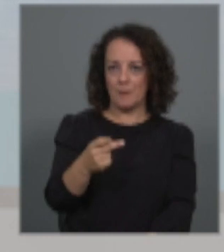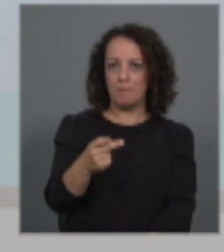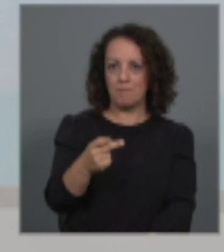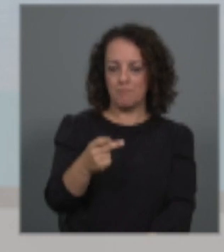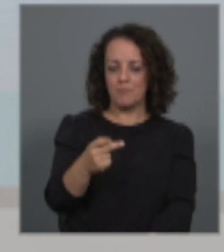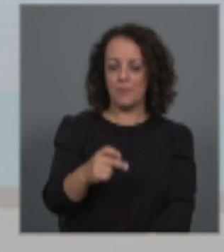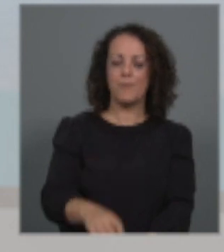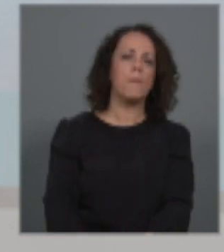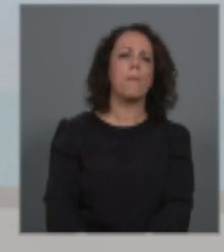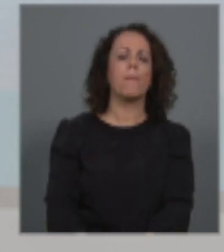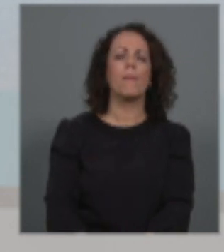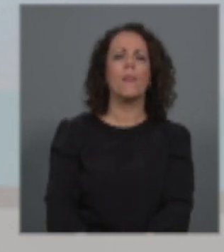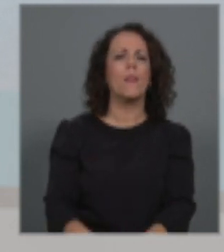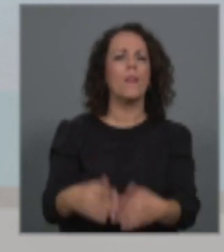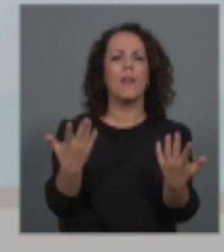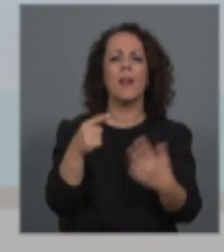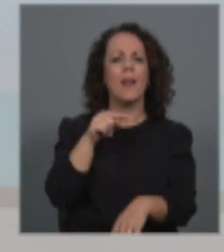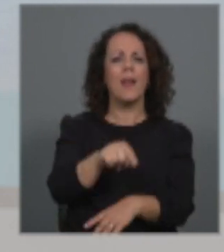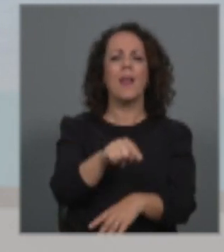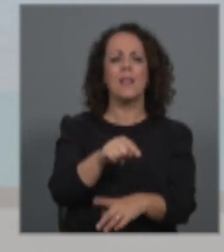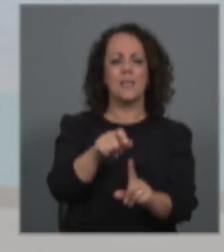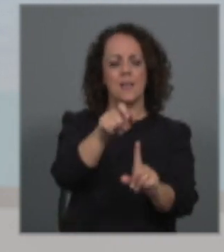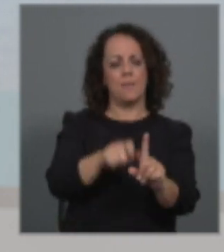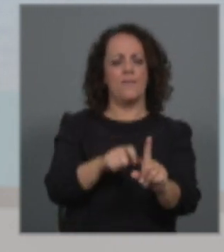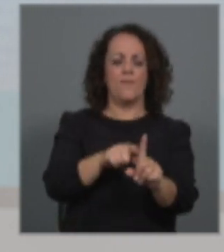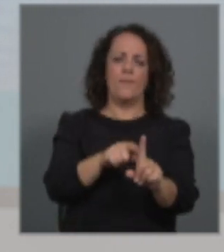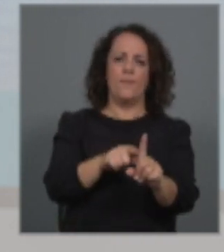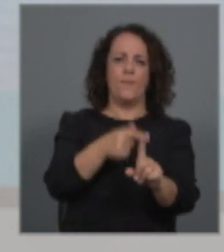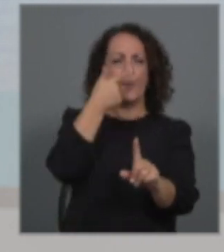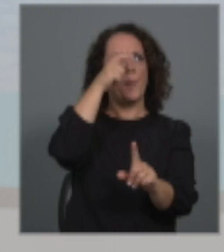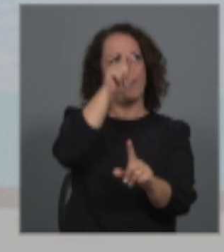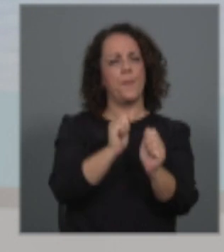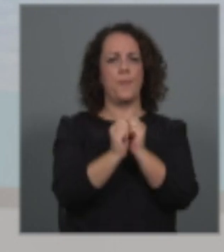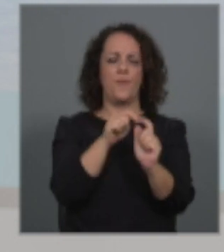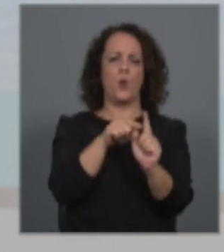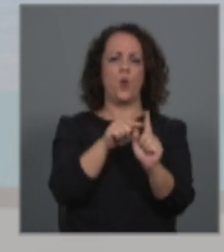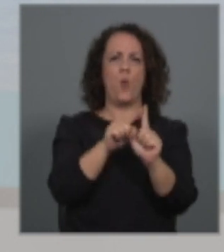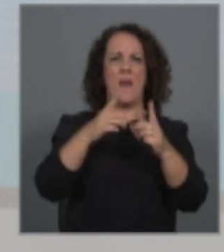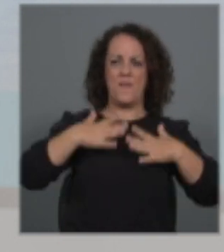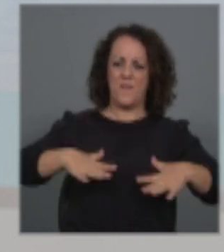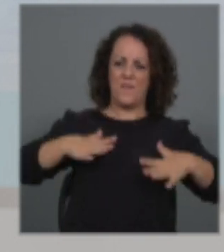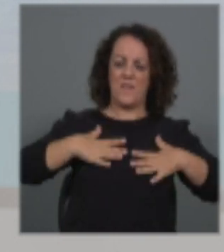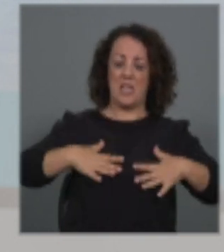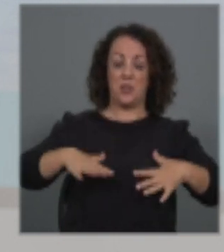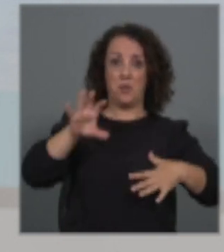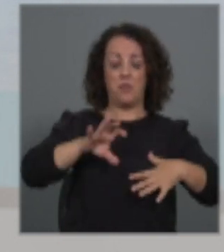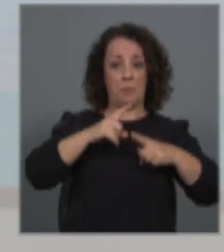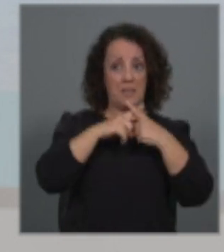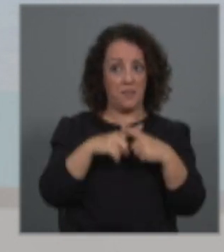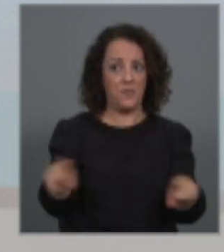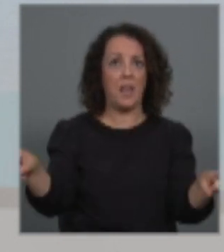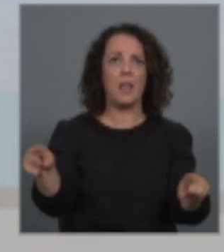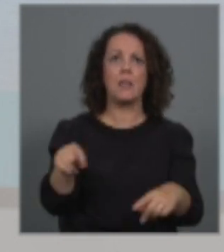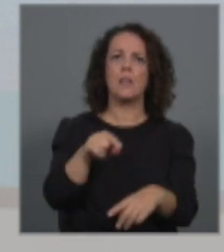Qual é a intencionalidade desta figura austera, não é? Que se veste de uma forma diferente, que se